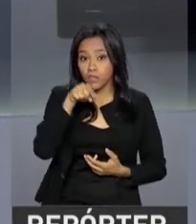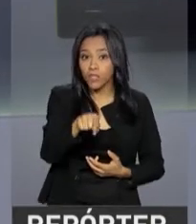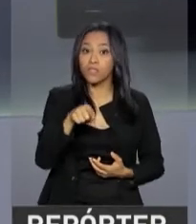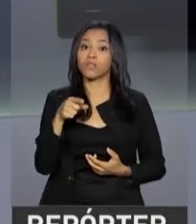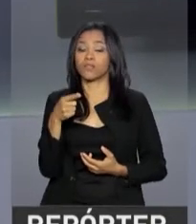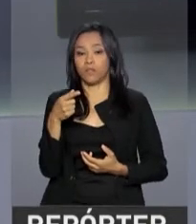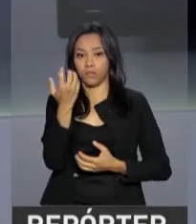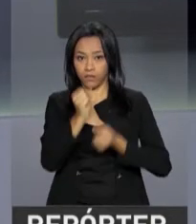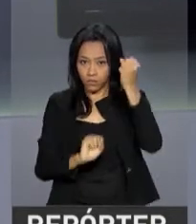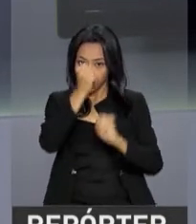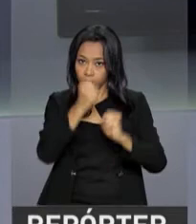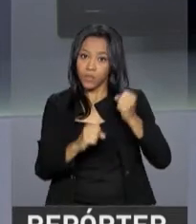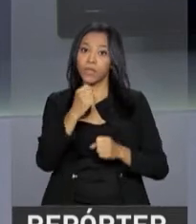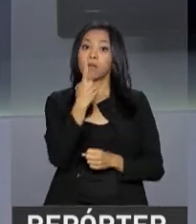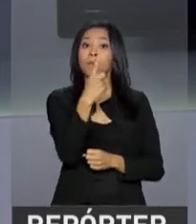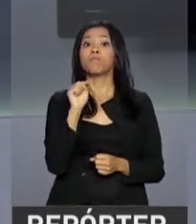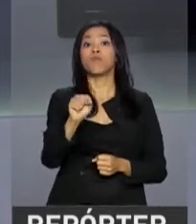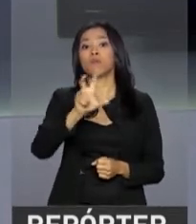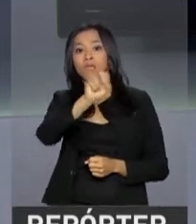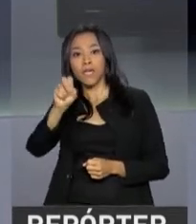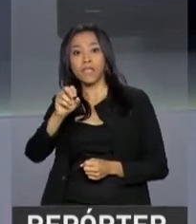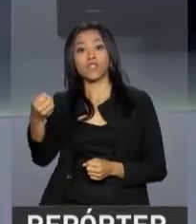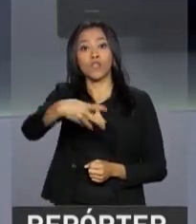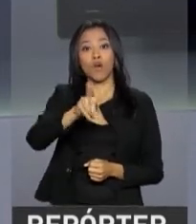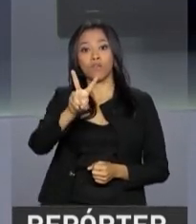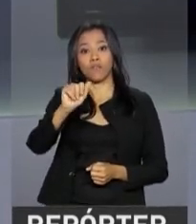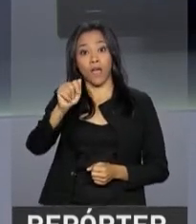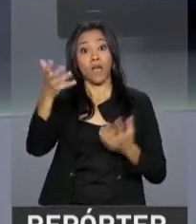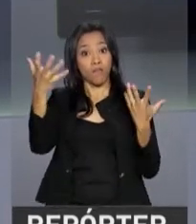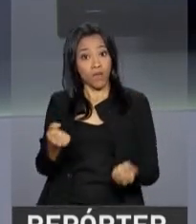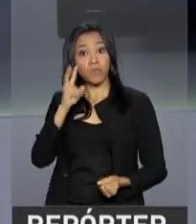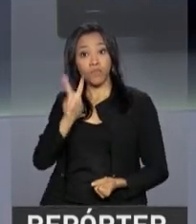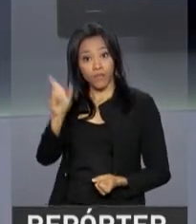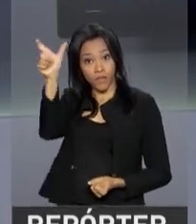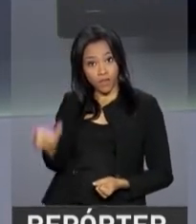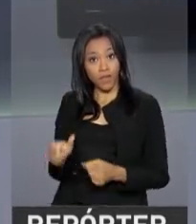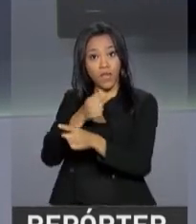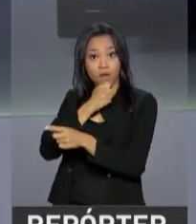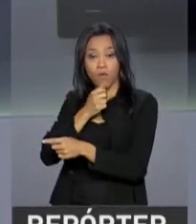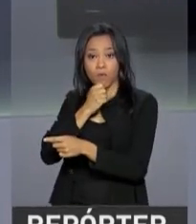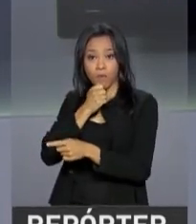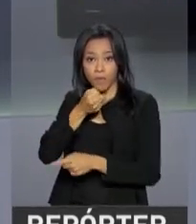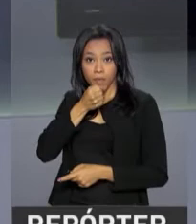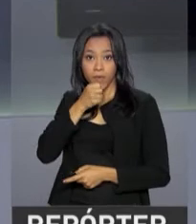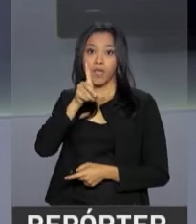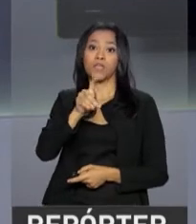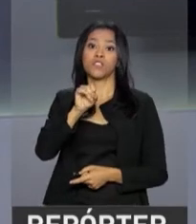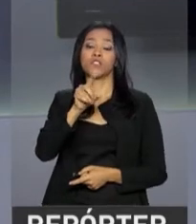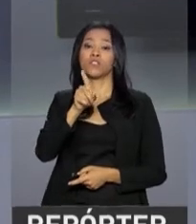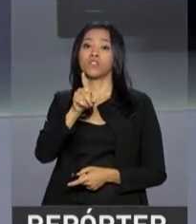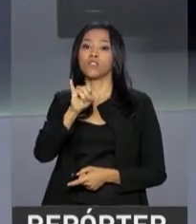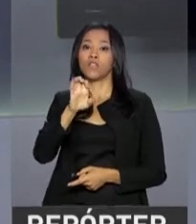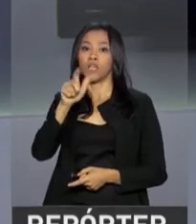de trabalho, 1.500 novas vagas. Vamos ouvir agora o depoimento do Diego Forte. Ele é um dos jovens que conseguiu um emprego com